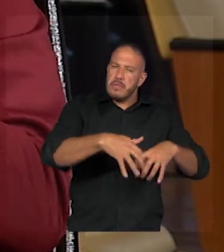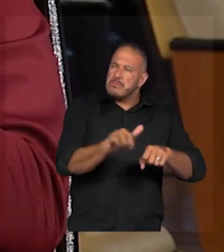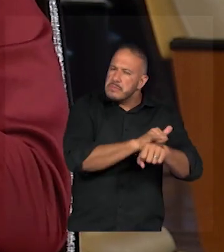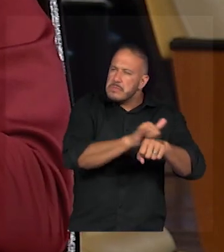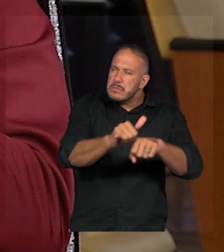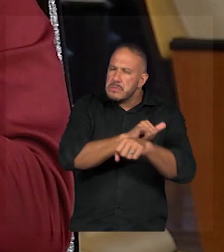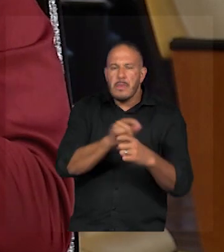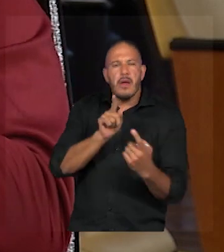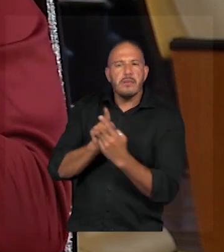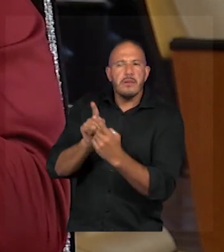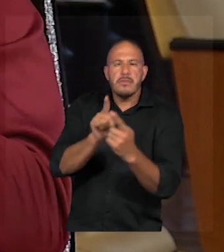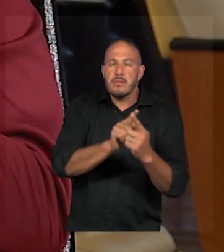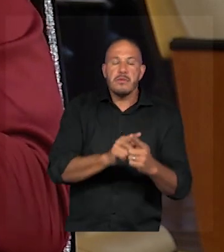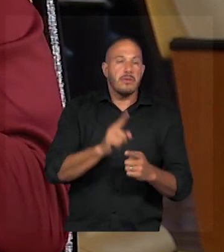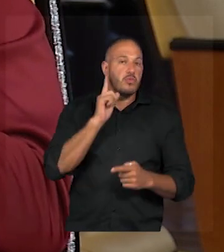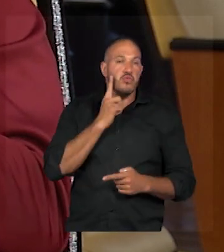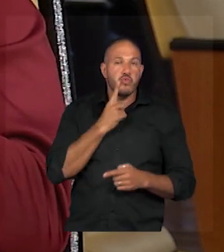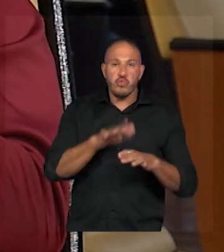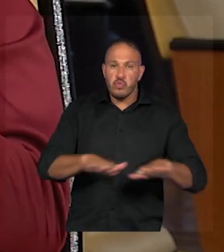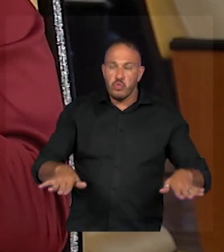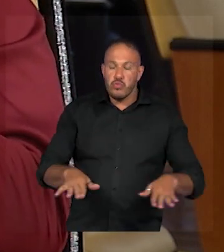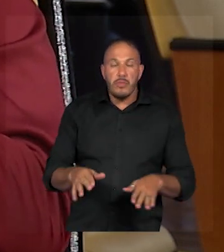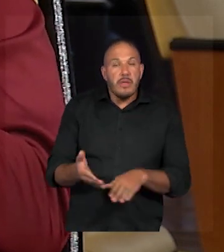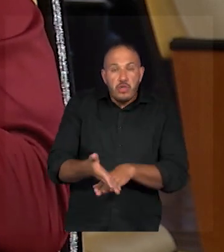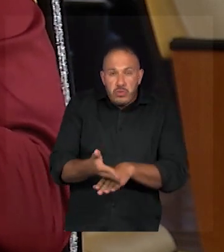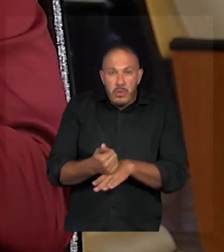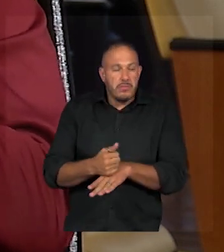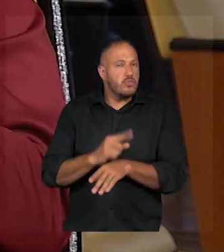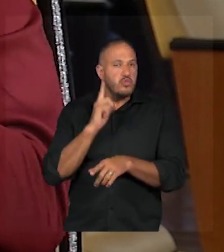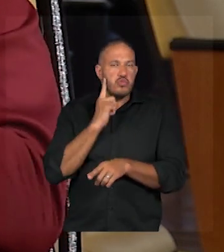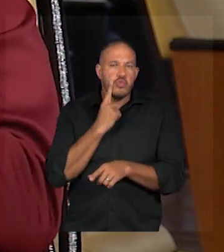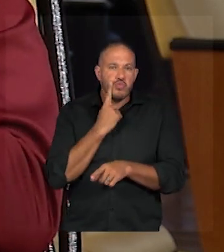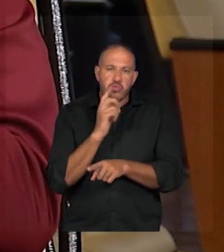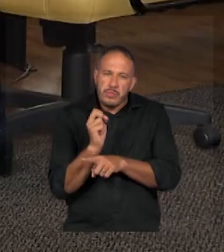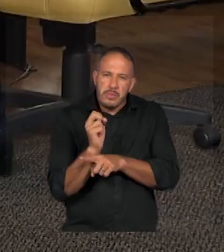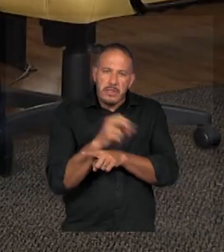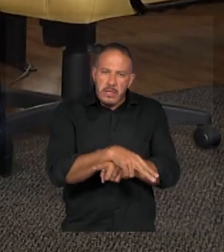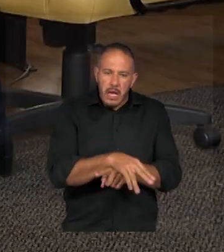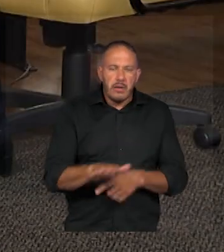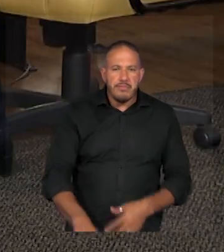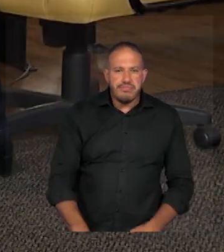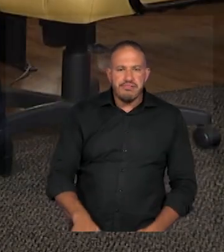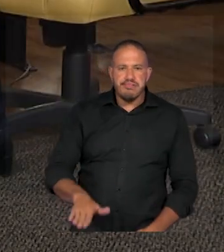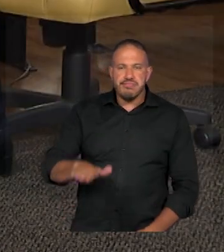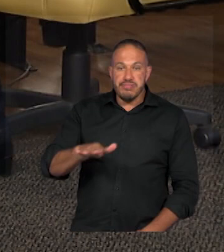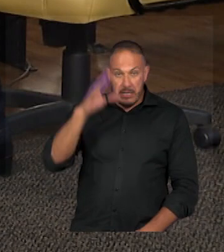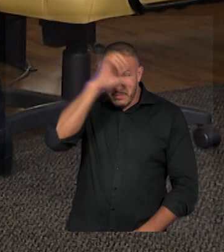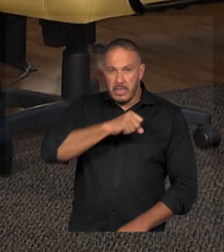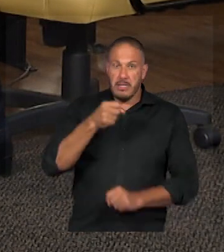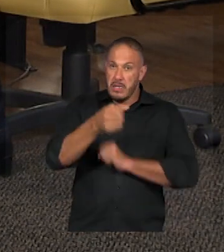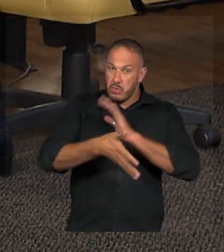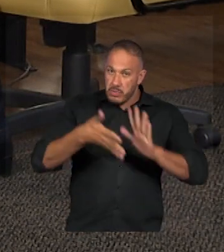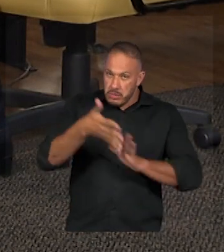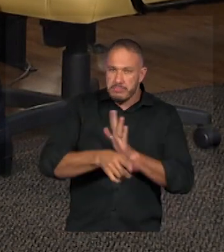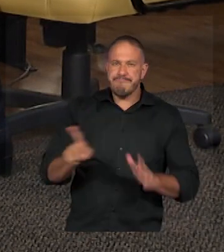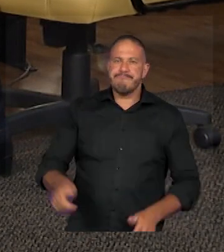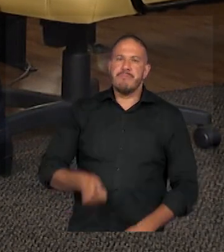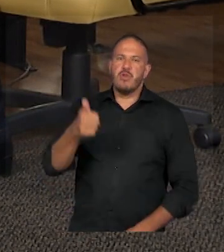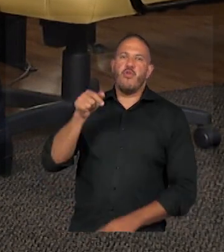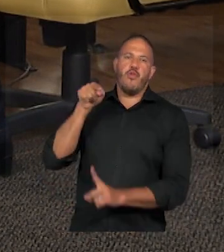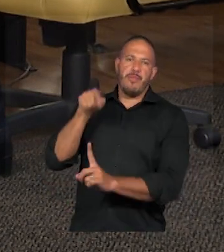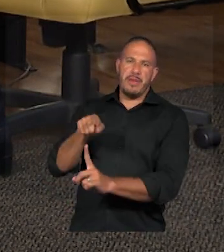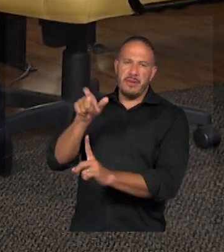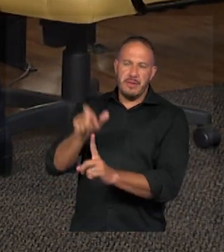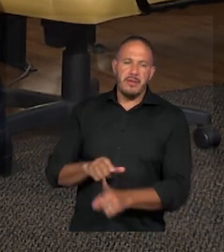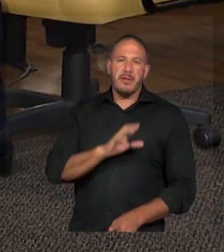Quanto mais cedo esta criança surda entrar no universo da Libras, melhor para ele. O Cândida